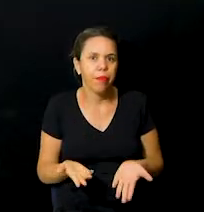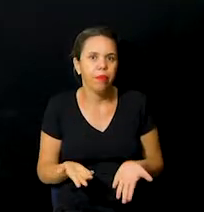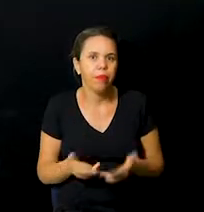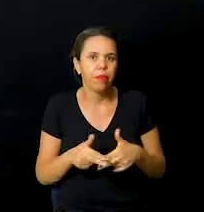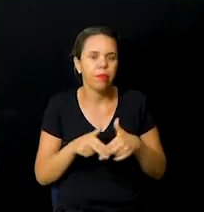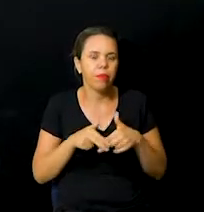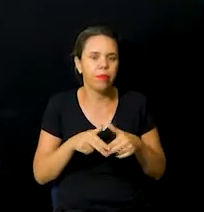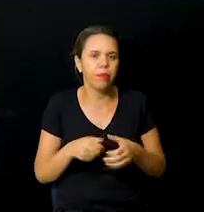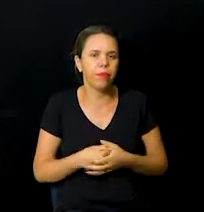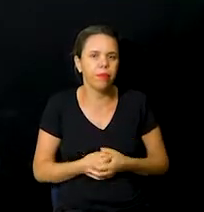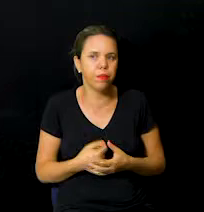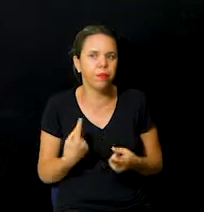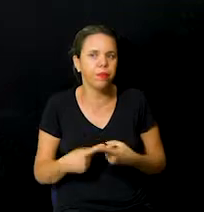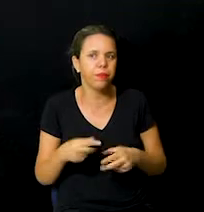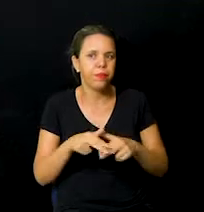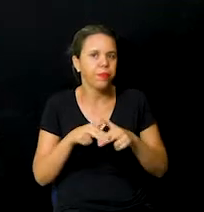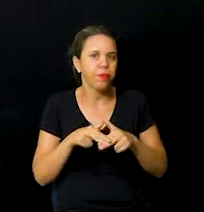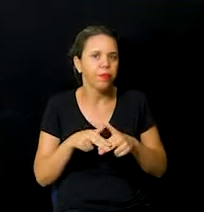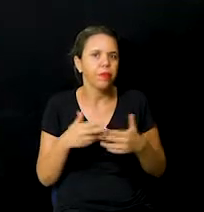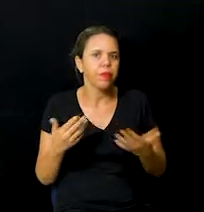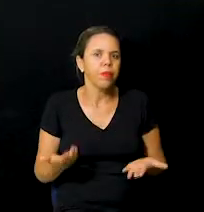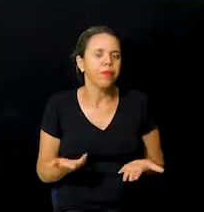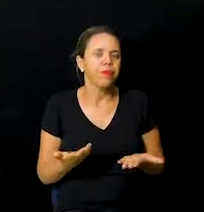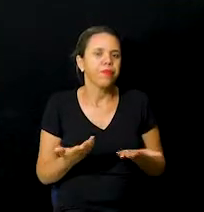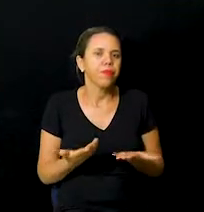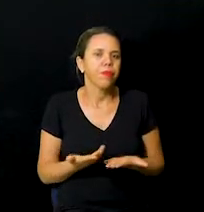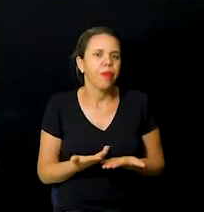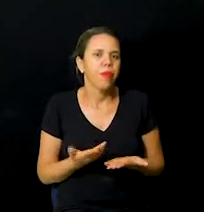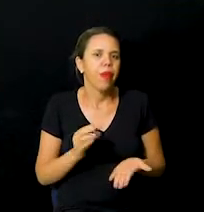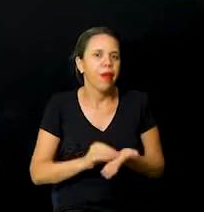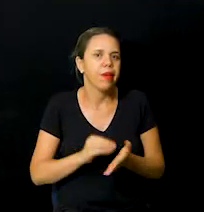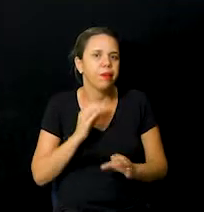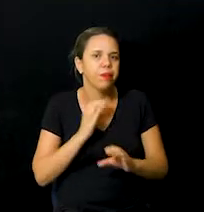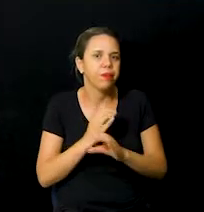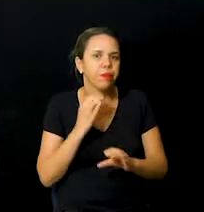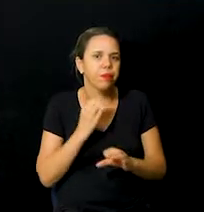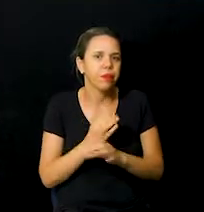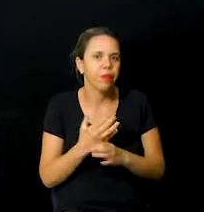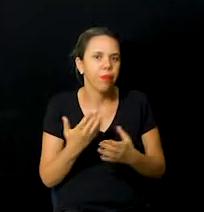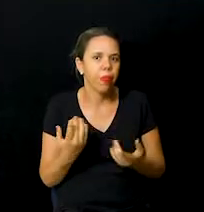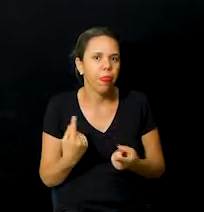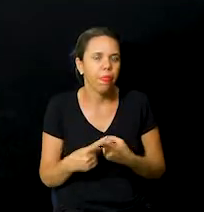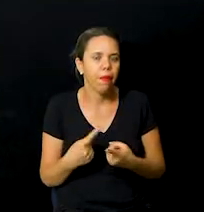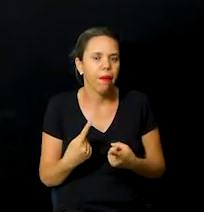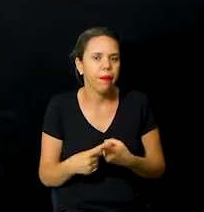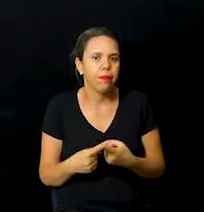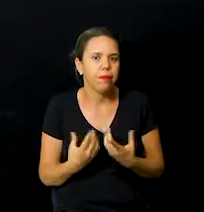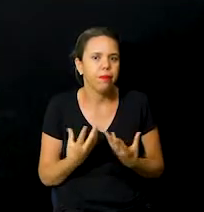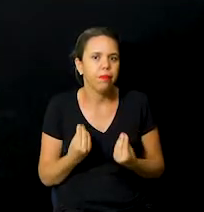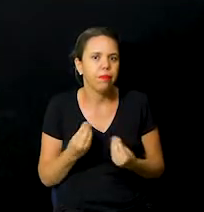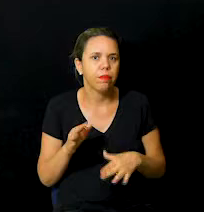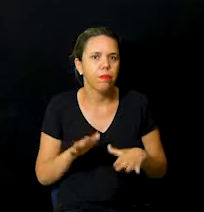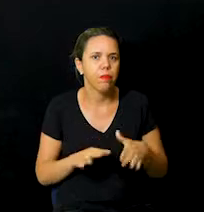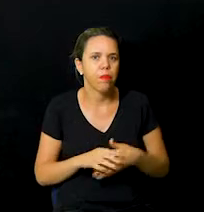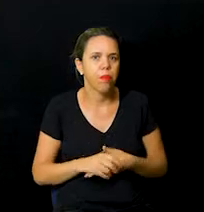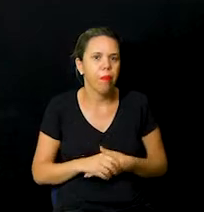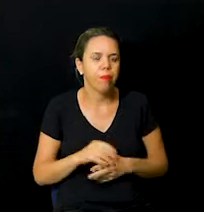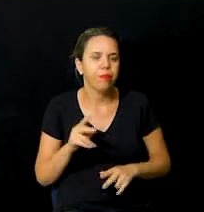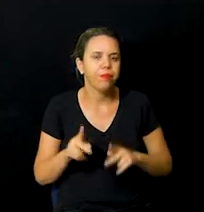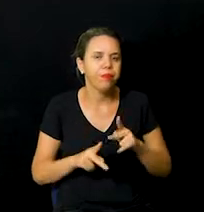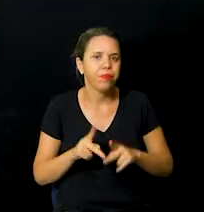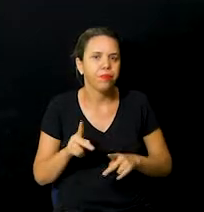mercado, justamente por conta dessa deficiência de comunicação, porque